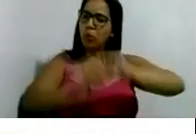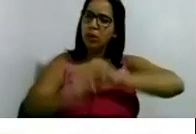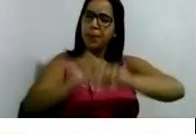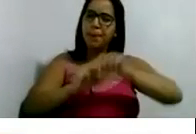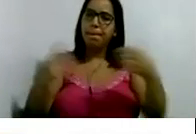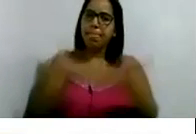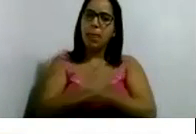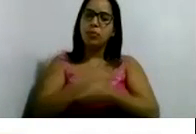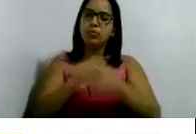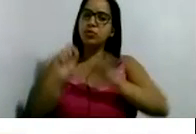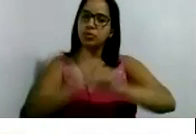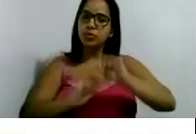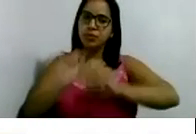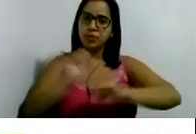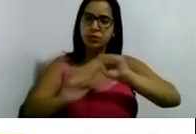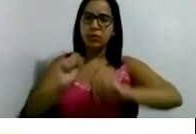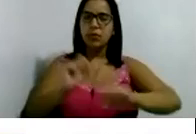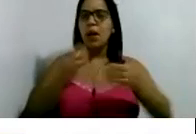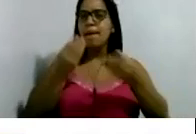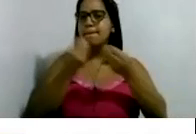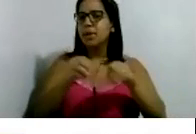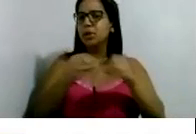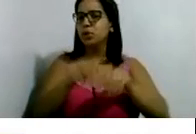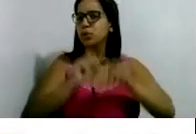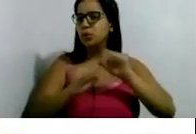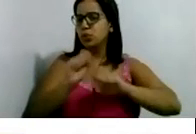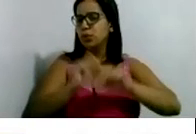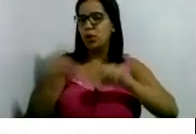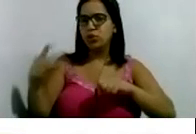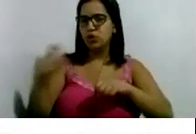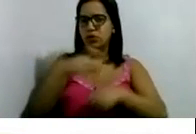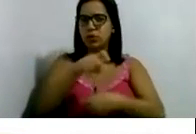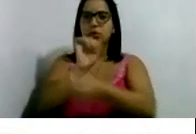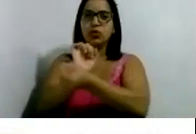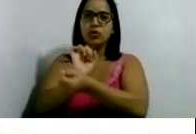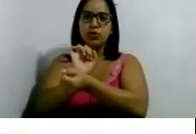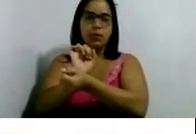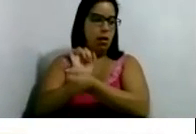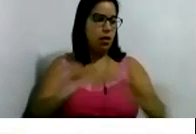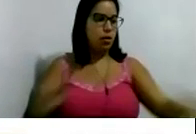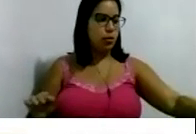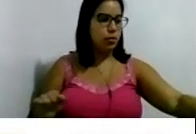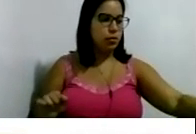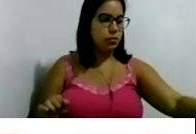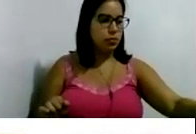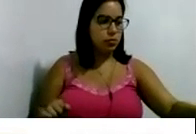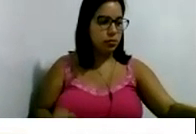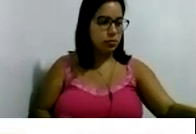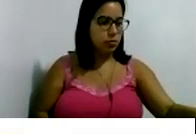possa haver de consequência de um espermatozoide imóvel?